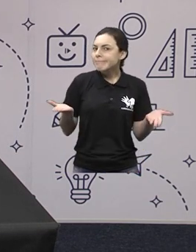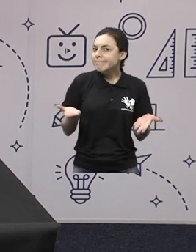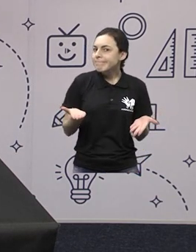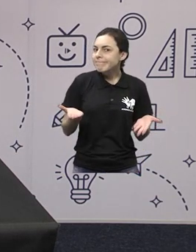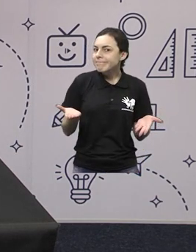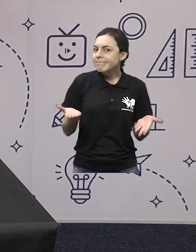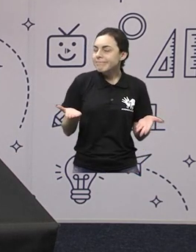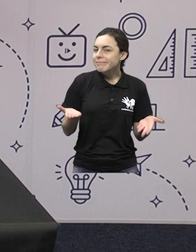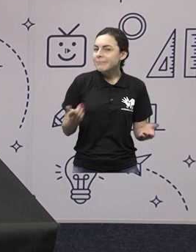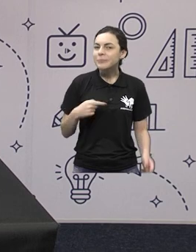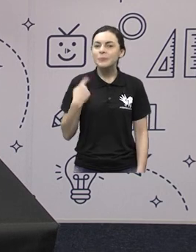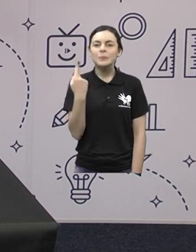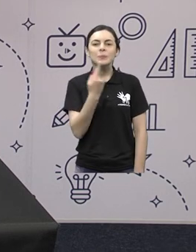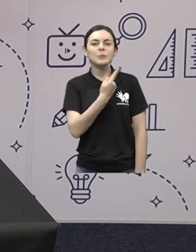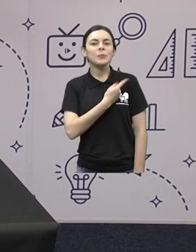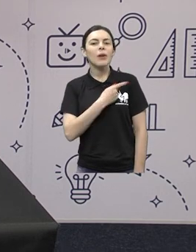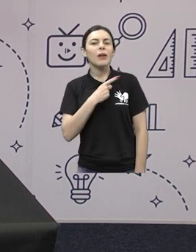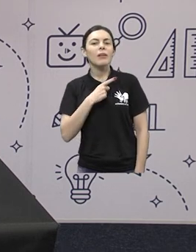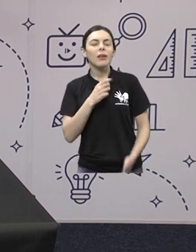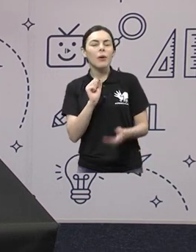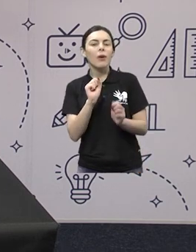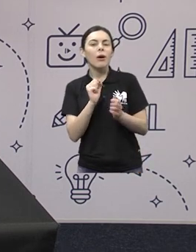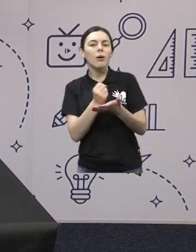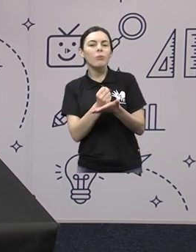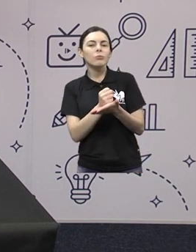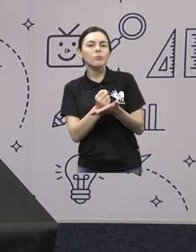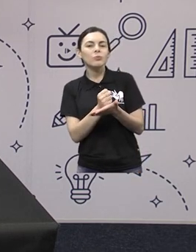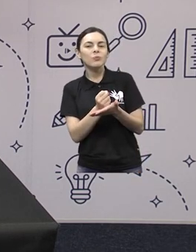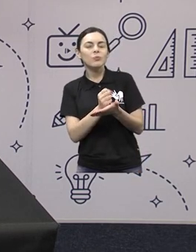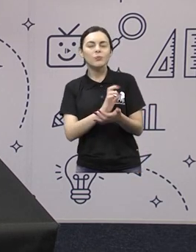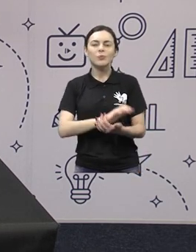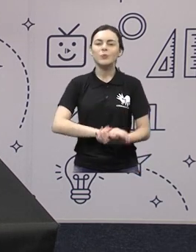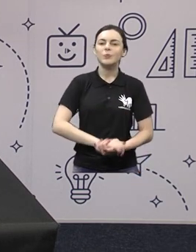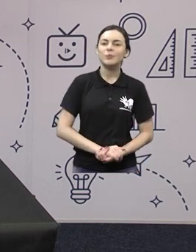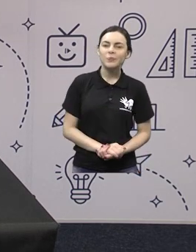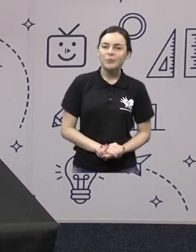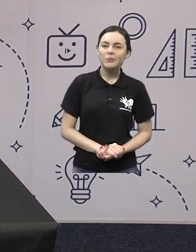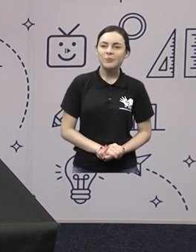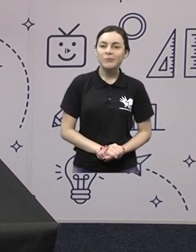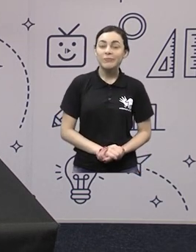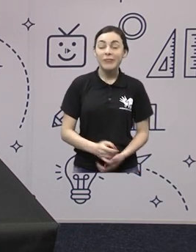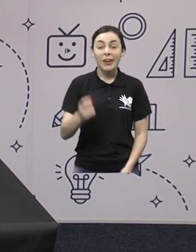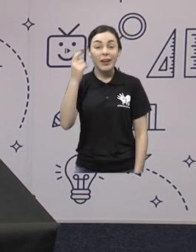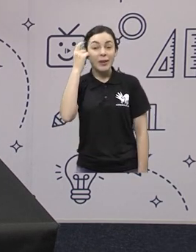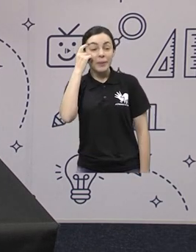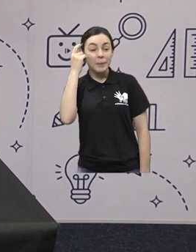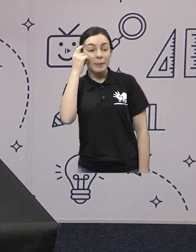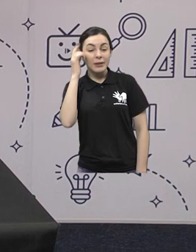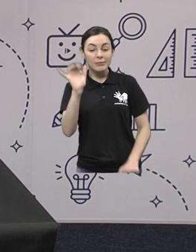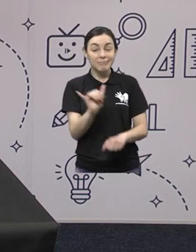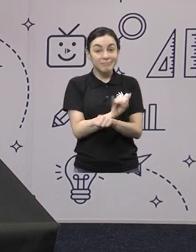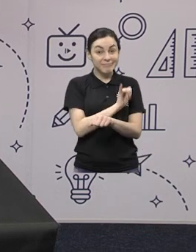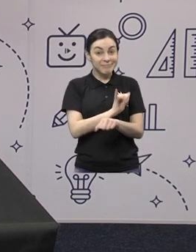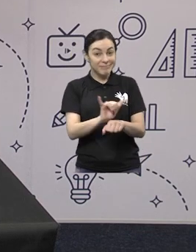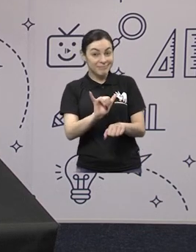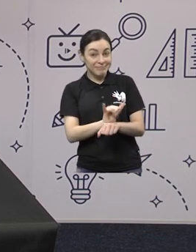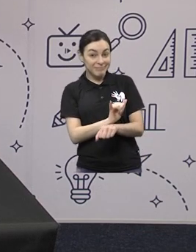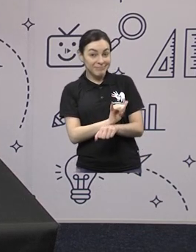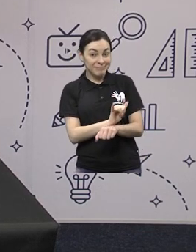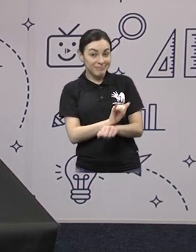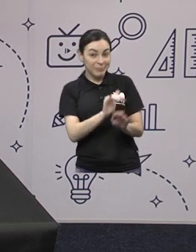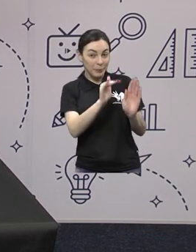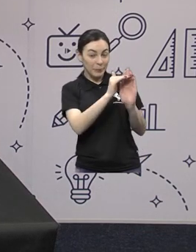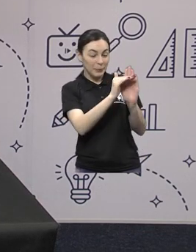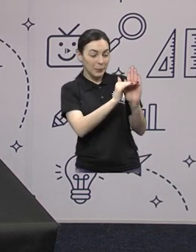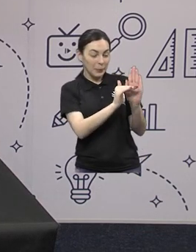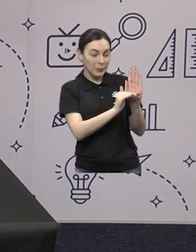E agora nós vamos fazer um jogo. Pensando nessas possibilidades